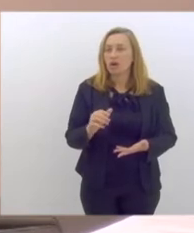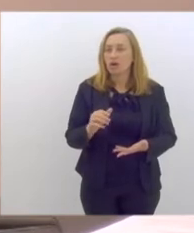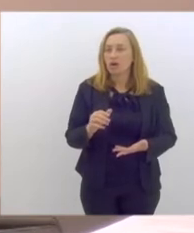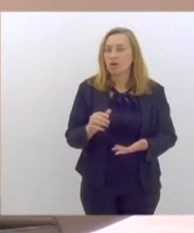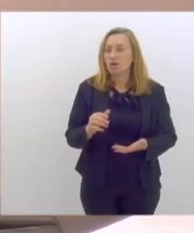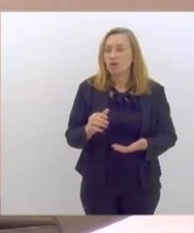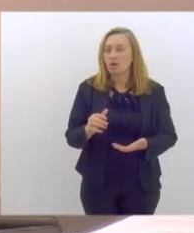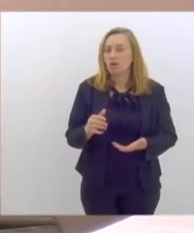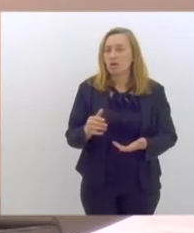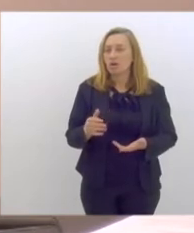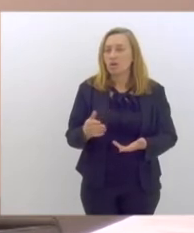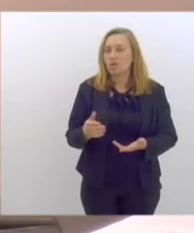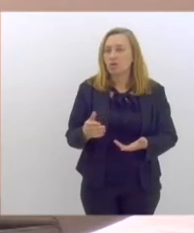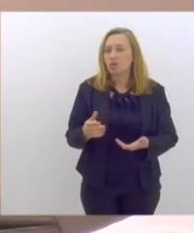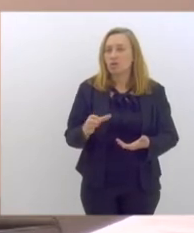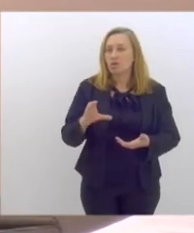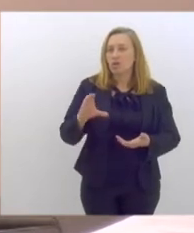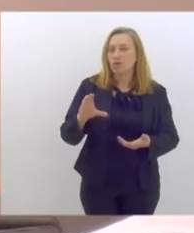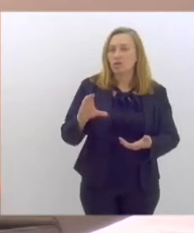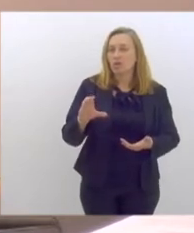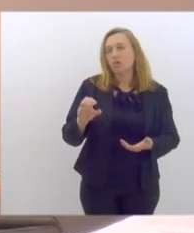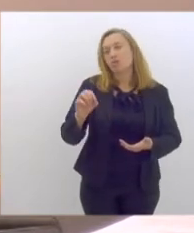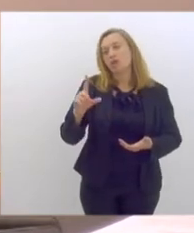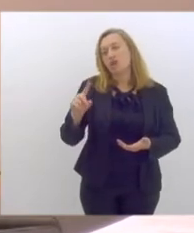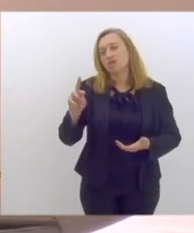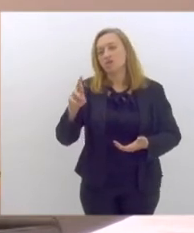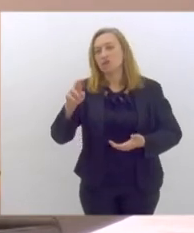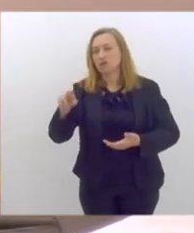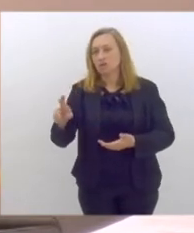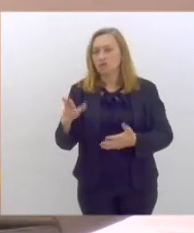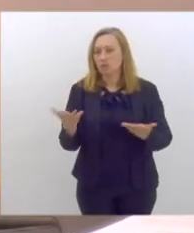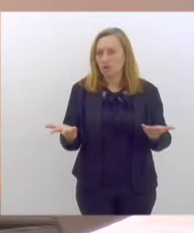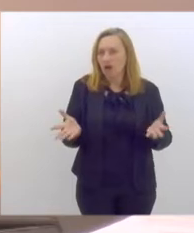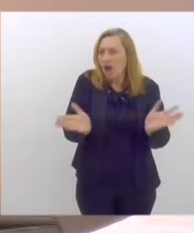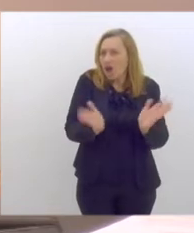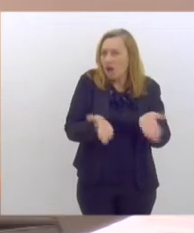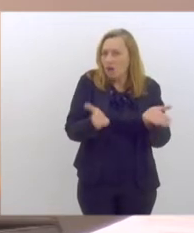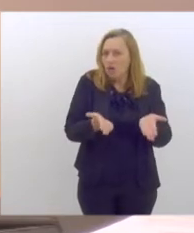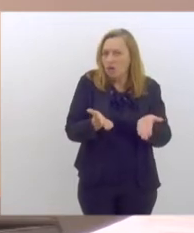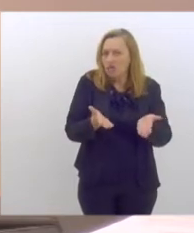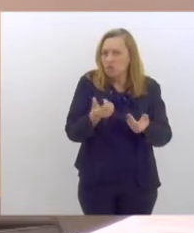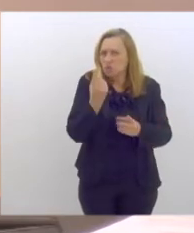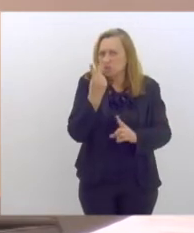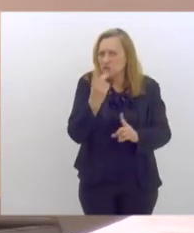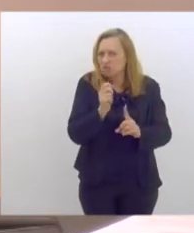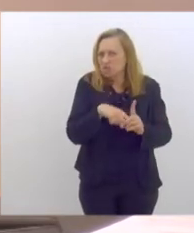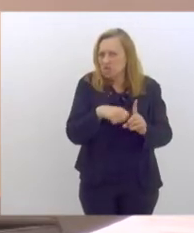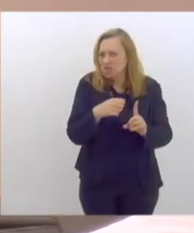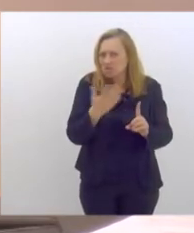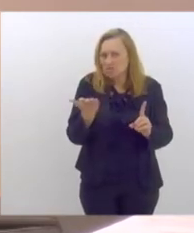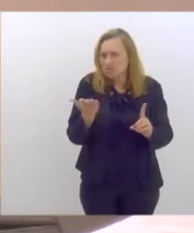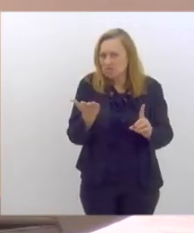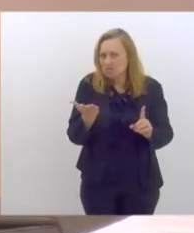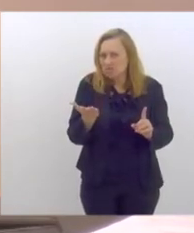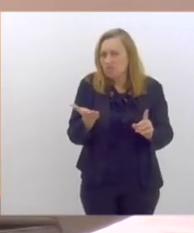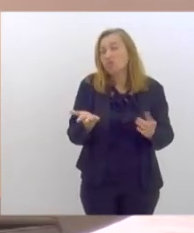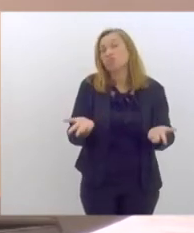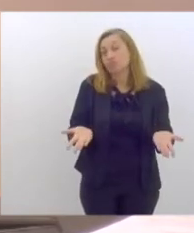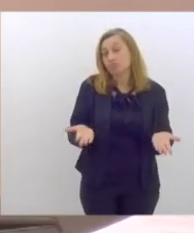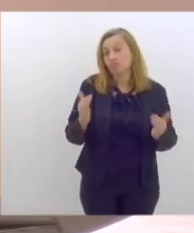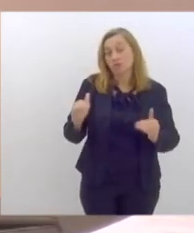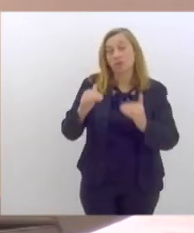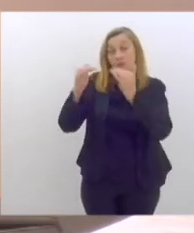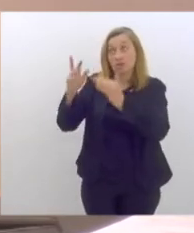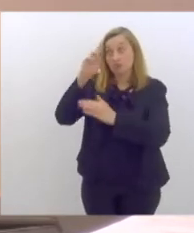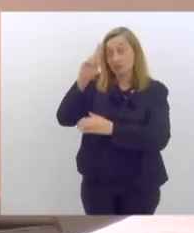Atirador esportivo e ficou colecionador isso foi agora não tem 2 meses no máximo tem uns vossa